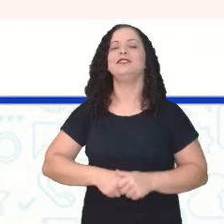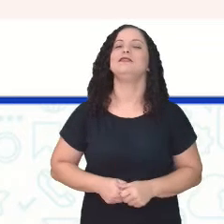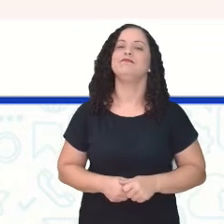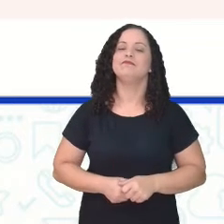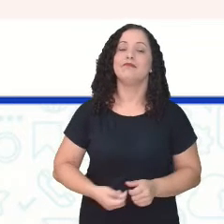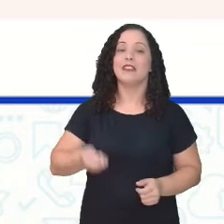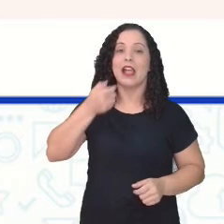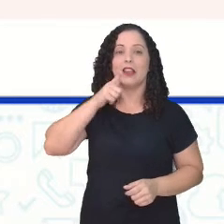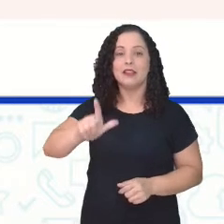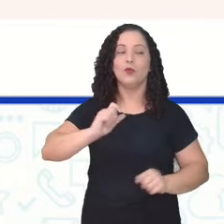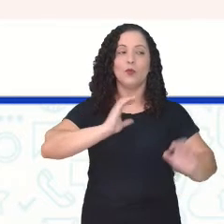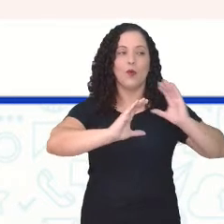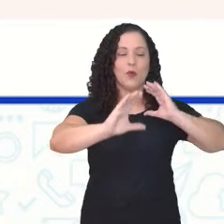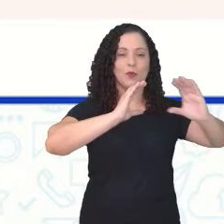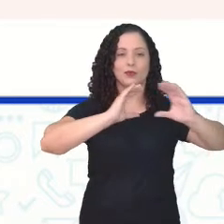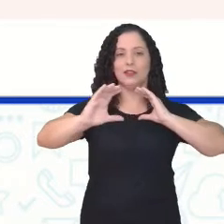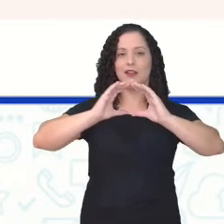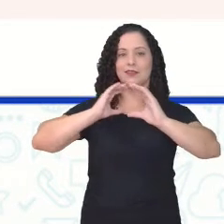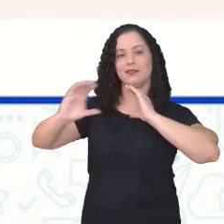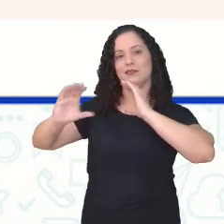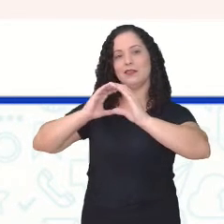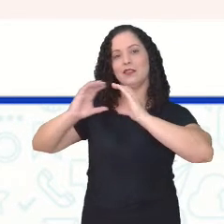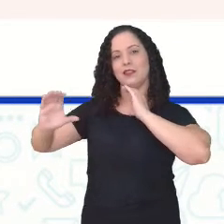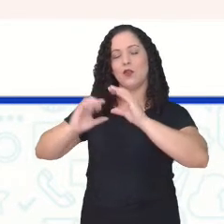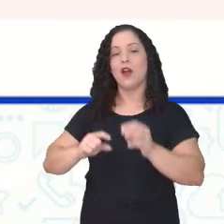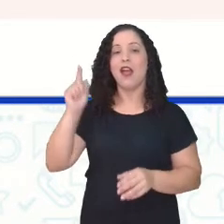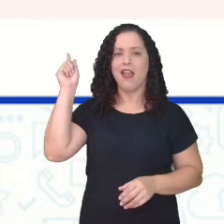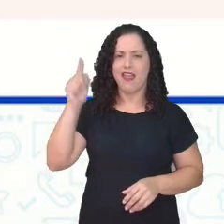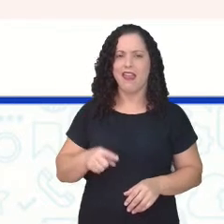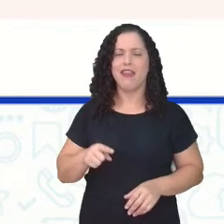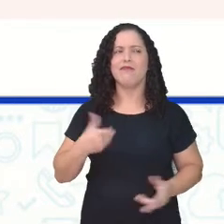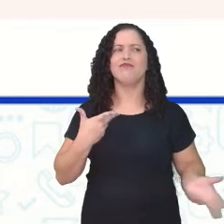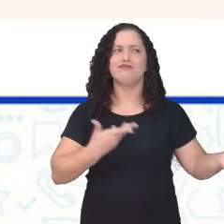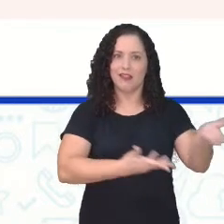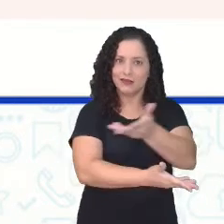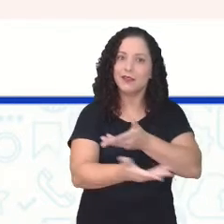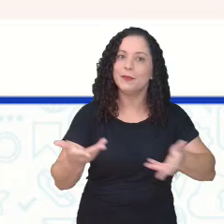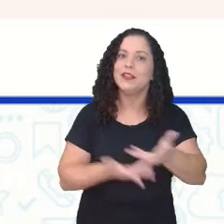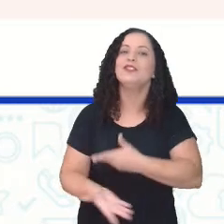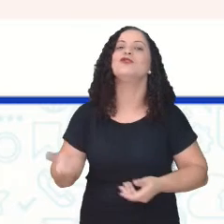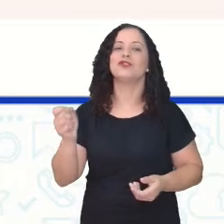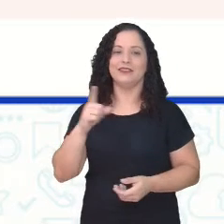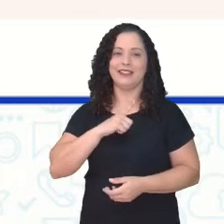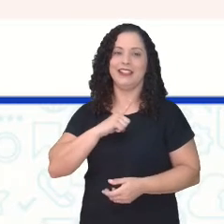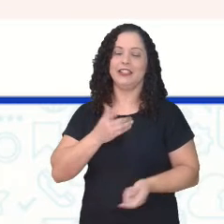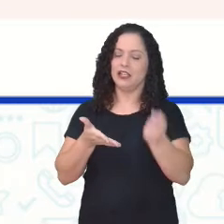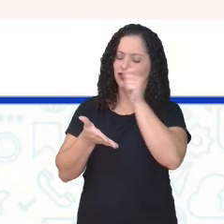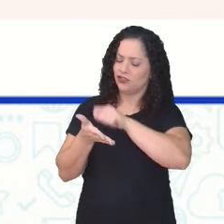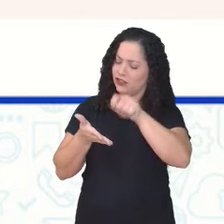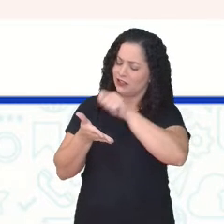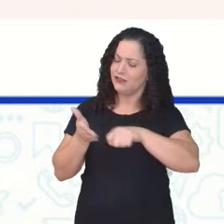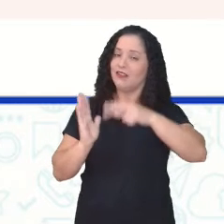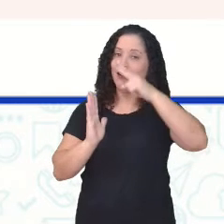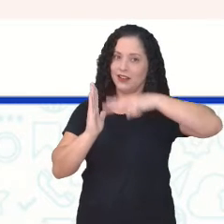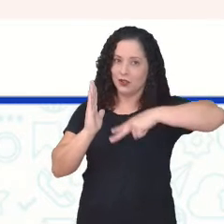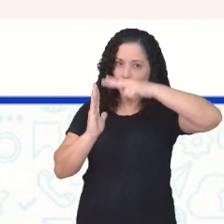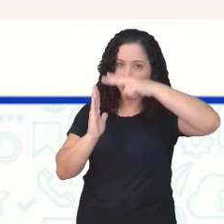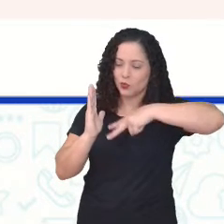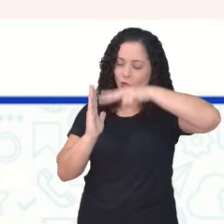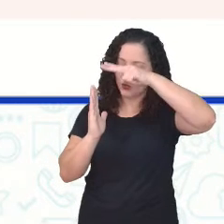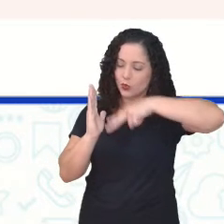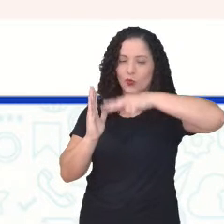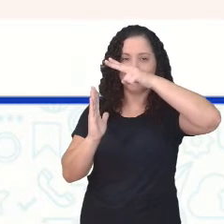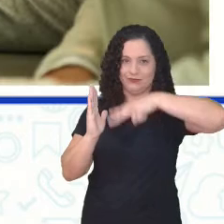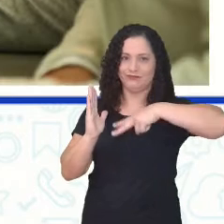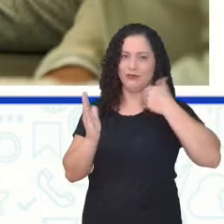língua, da comunicação, que fazemos relacionamentos, é através da escrita, da leitura, que avançamos